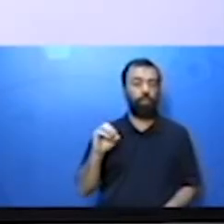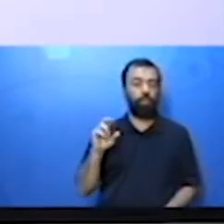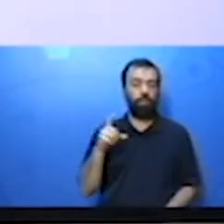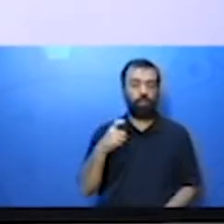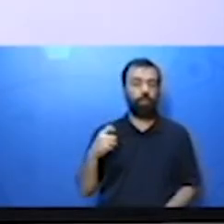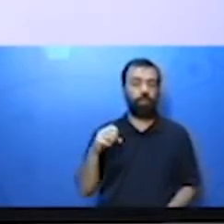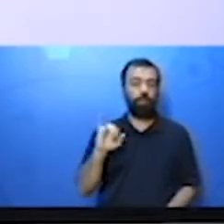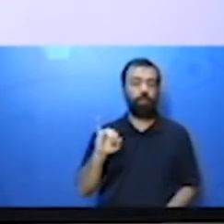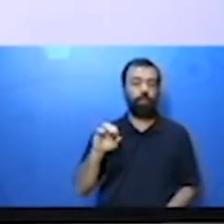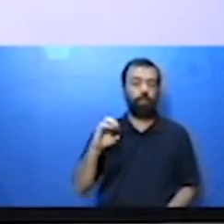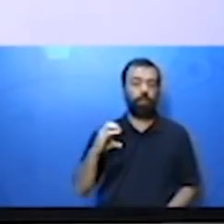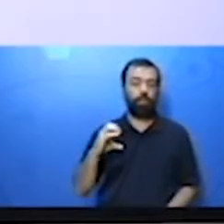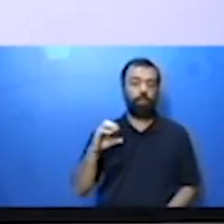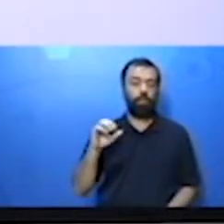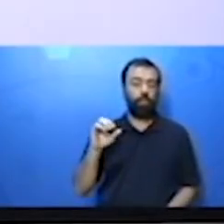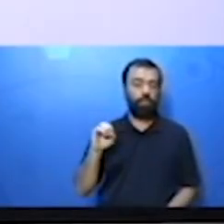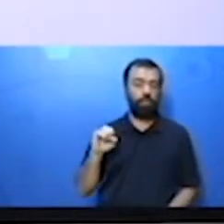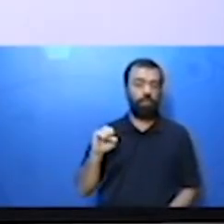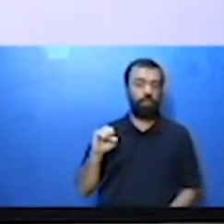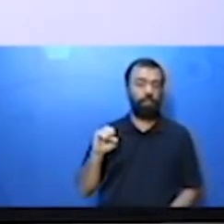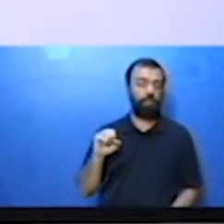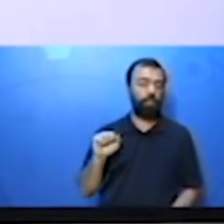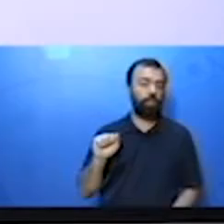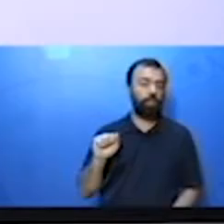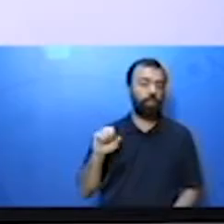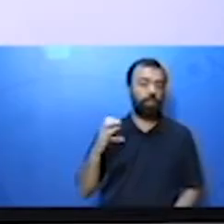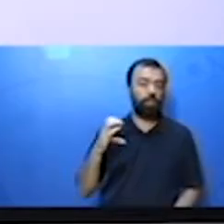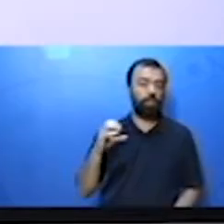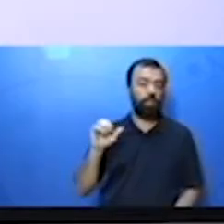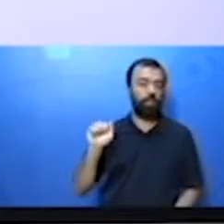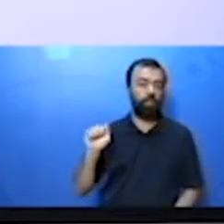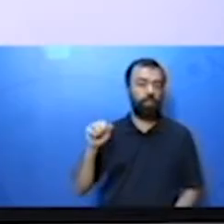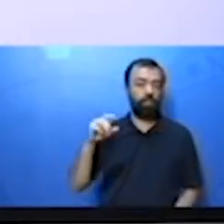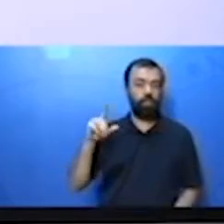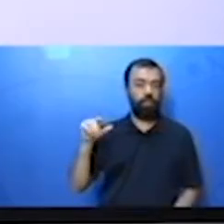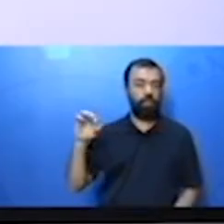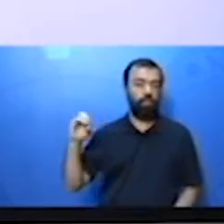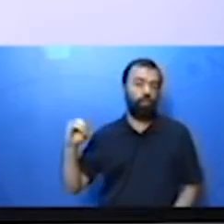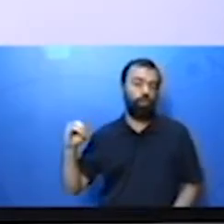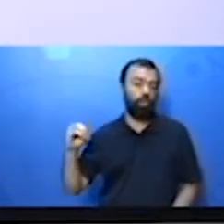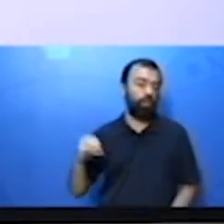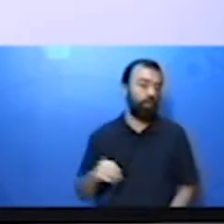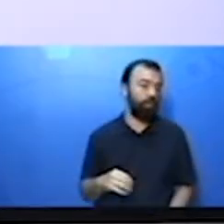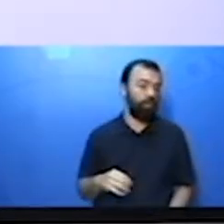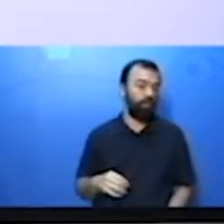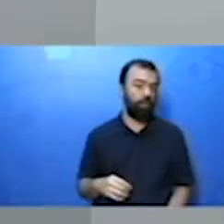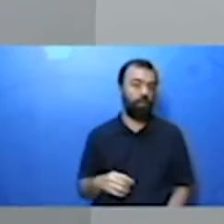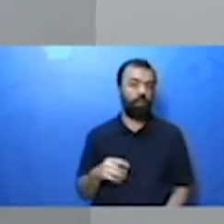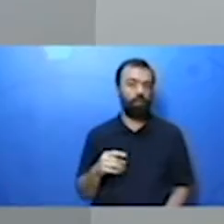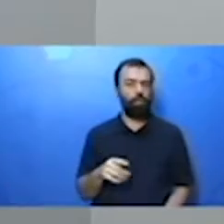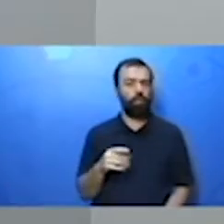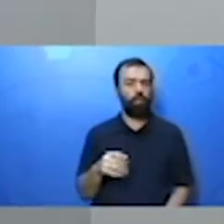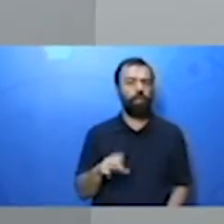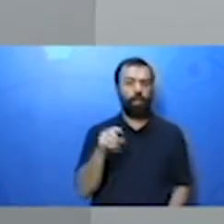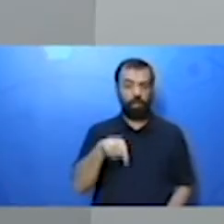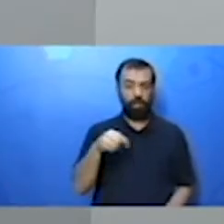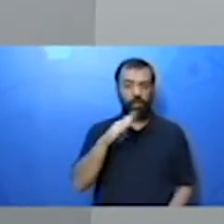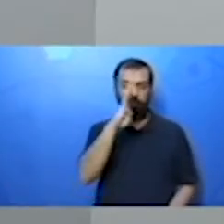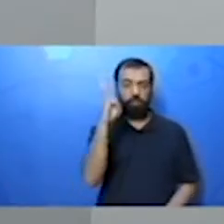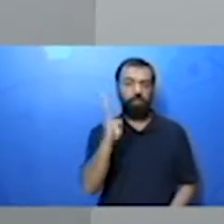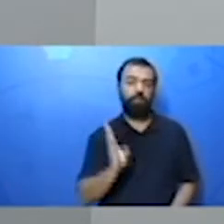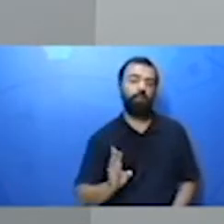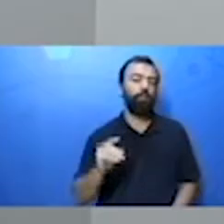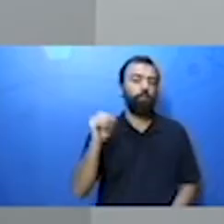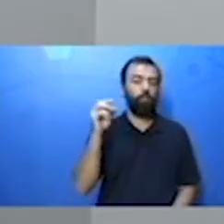de tomar muito medicação sem ir ao médico. Ele mesmo se automedicar, que é